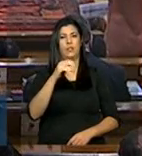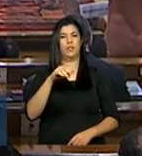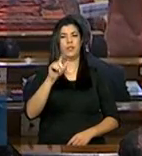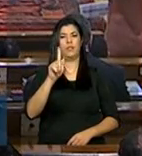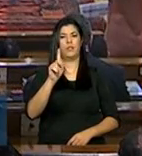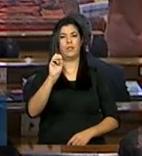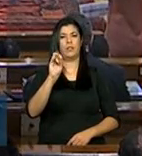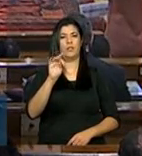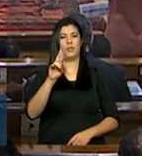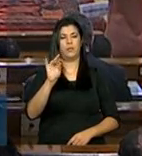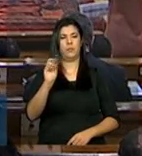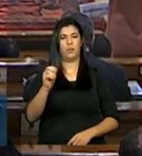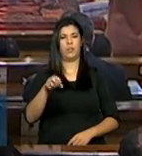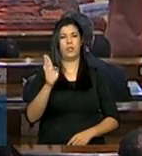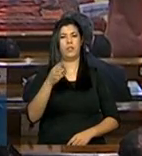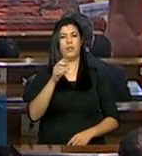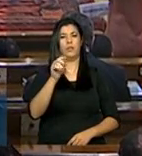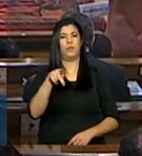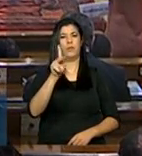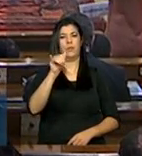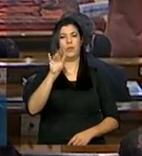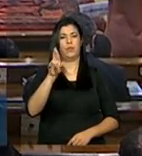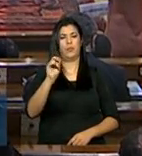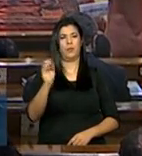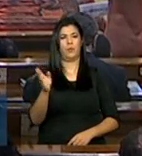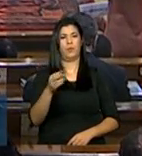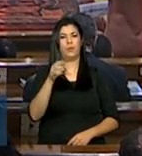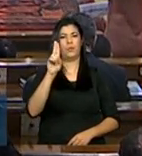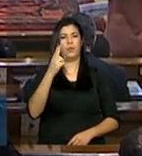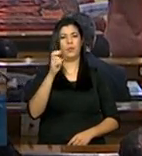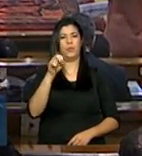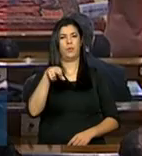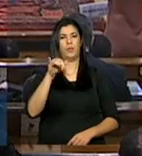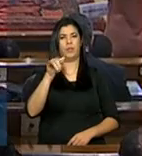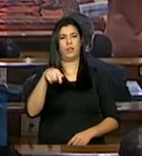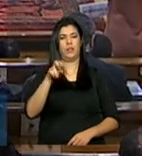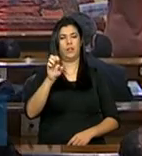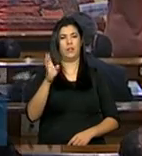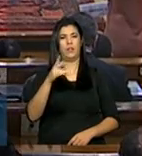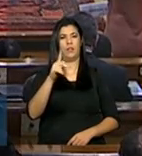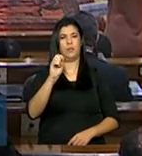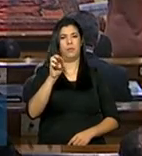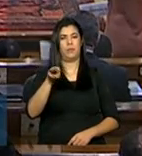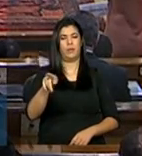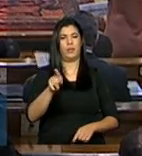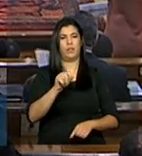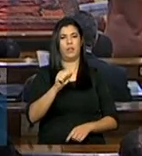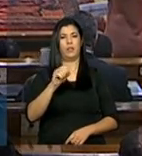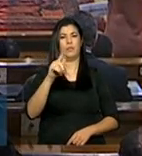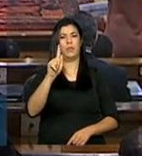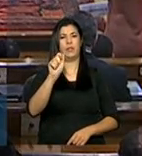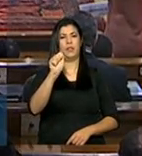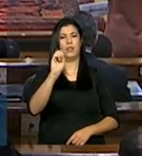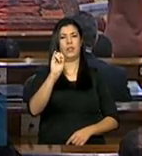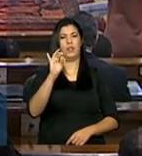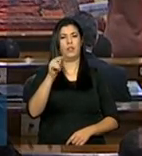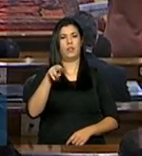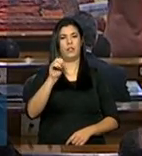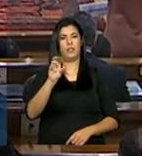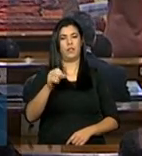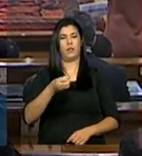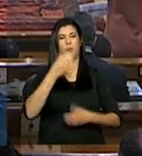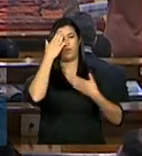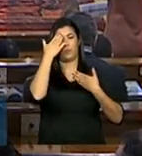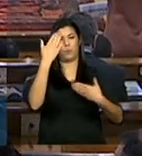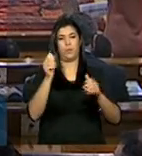Ock, Arthur Chiouro, Henrique Paim e Francisco Gaetano. Obrigada por mais uma vez estarmos aqui juntos